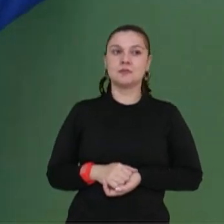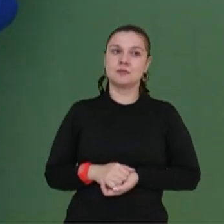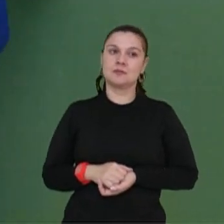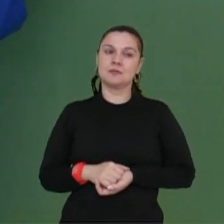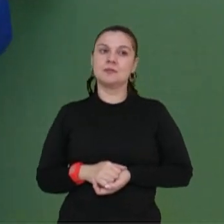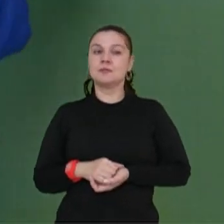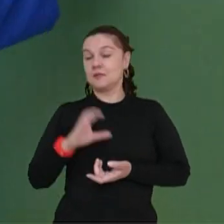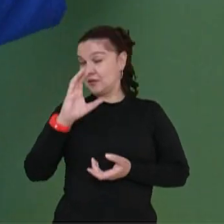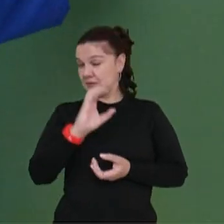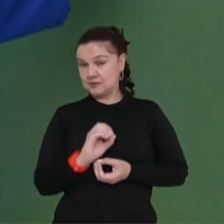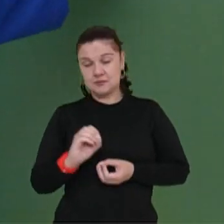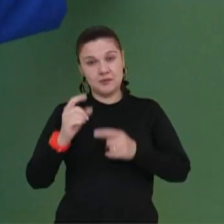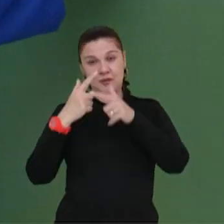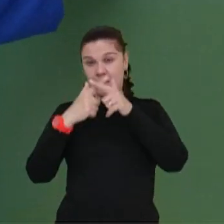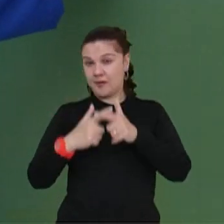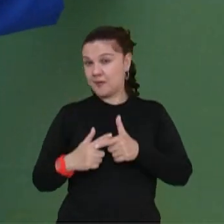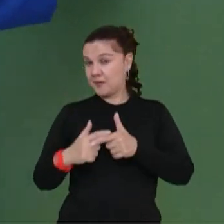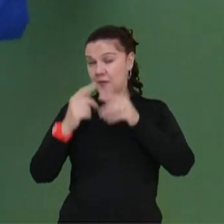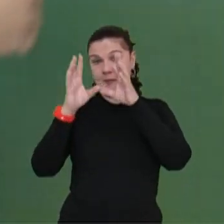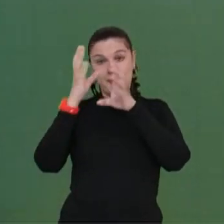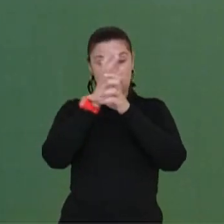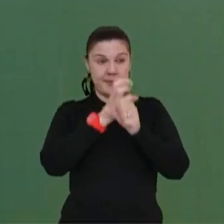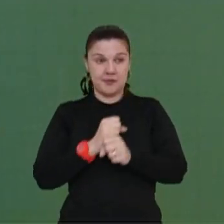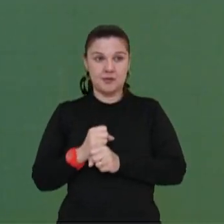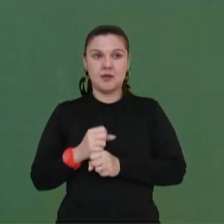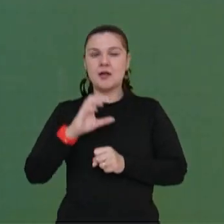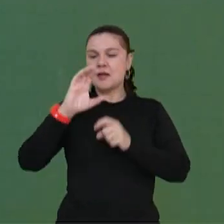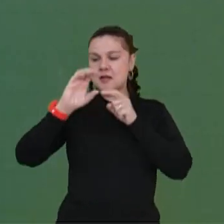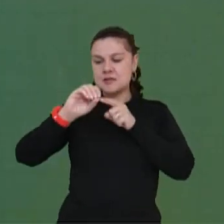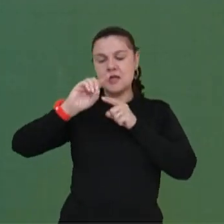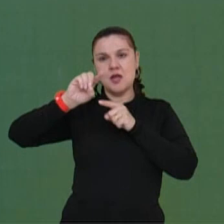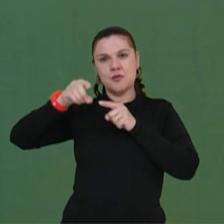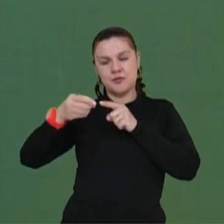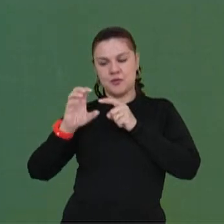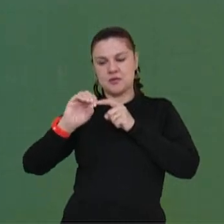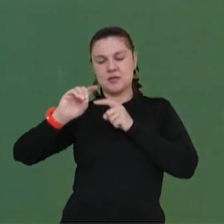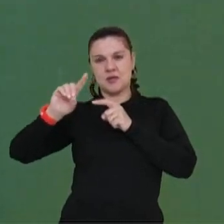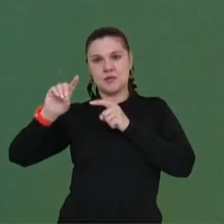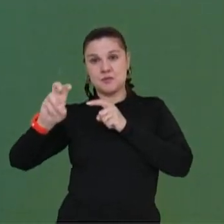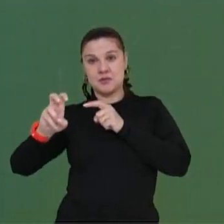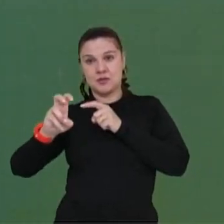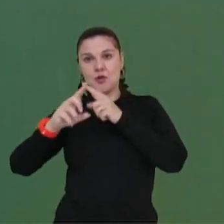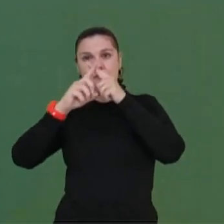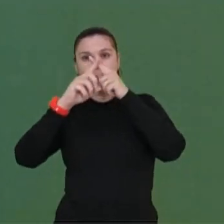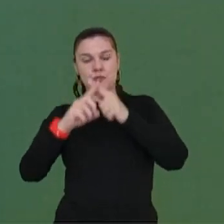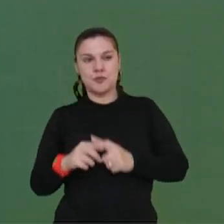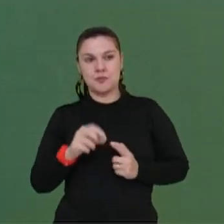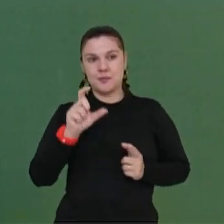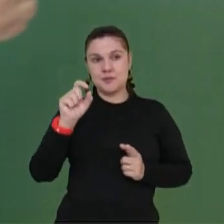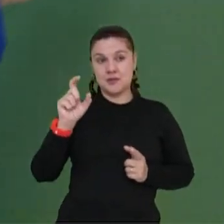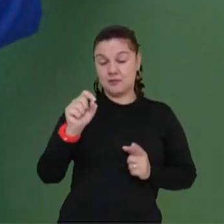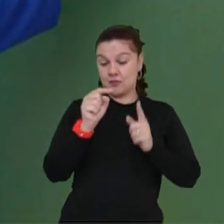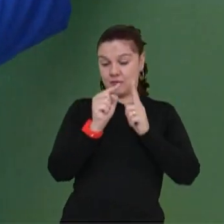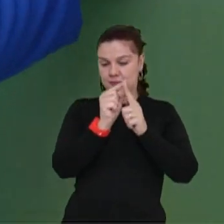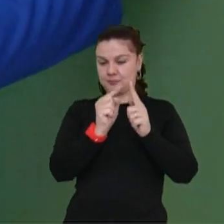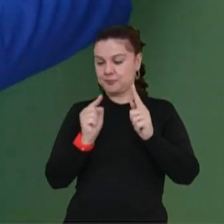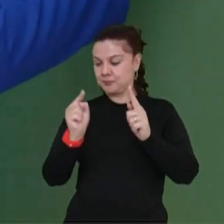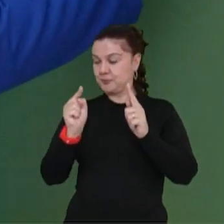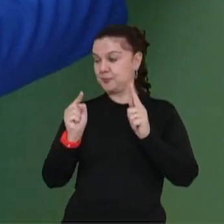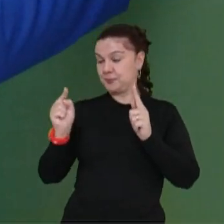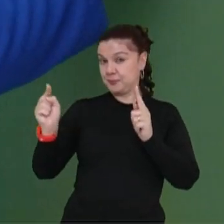0. Agora eu tenho aqui o 0,05. Eu vou multiplicar por 100 e multiplicar por 100 e deslocar a vírgula 2 casas para a